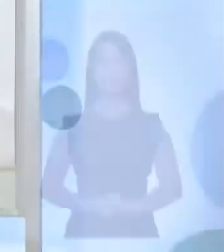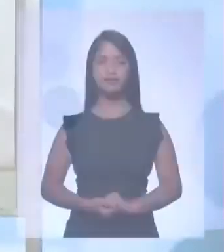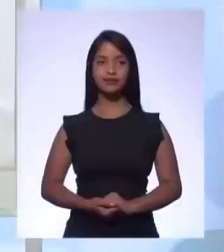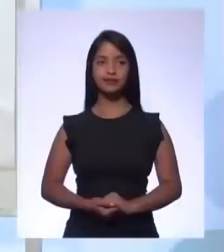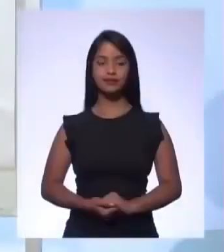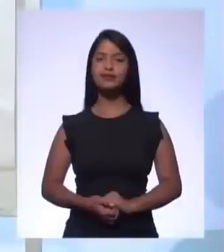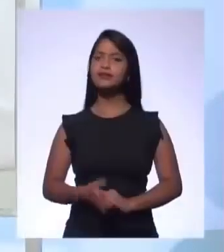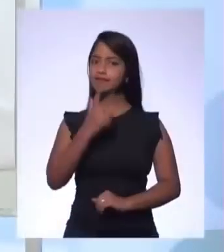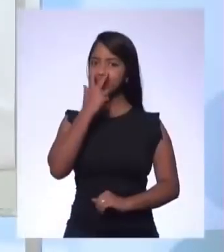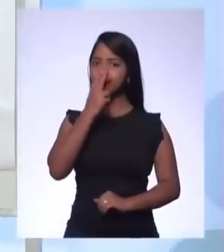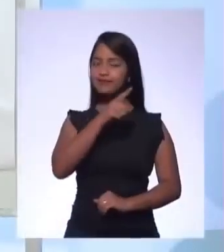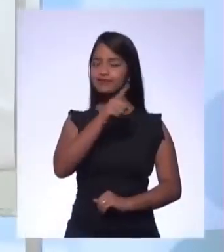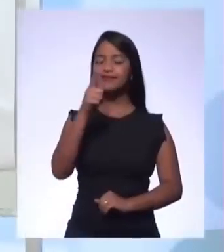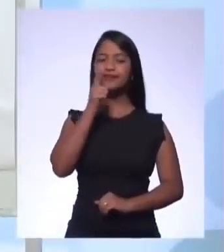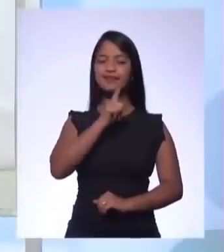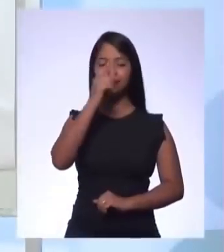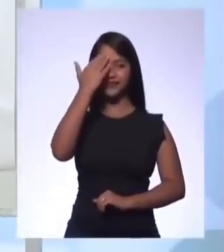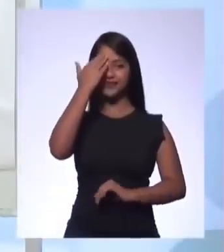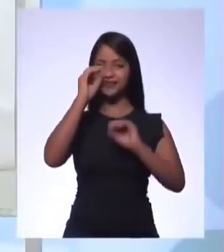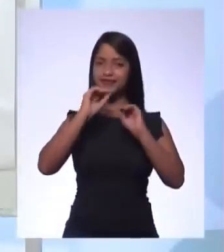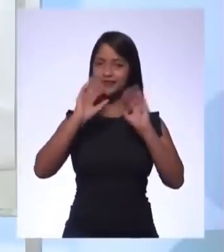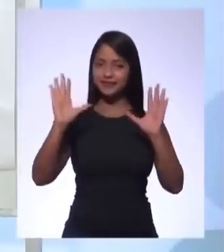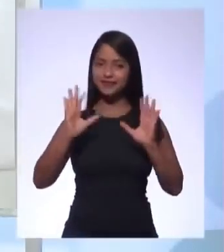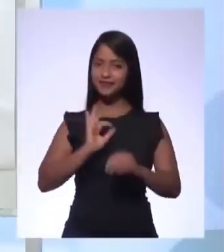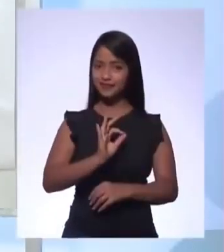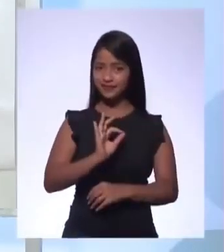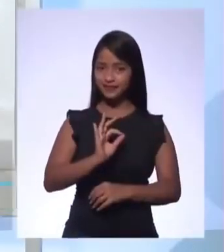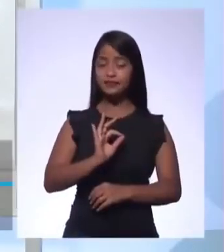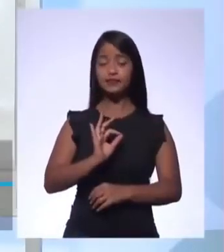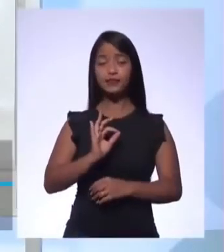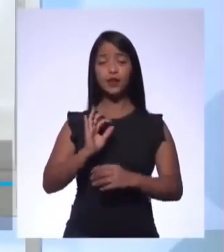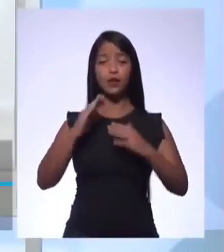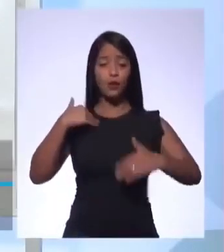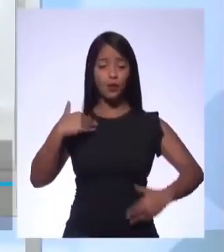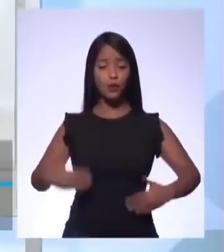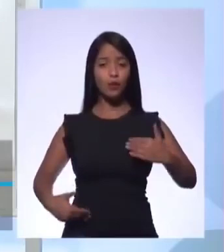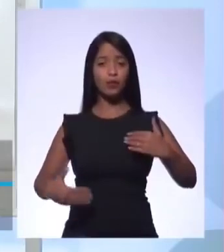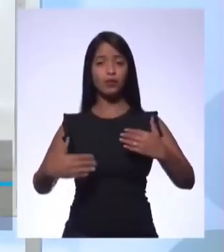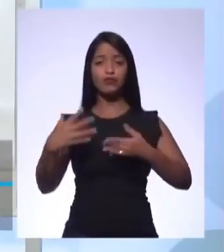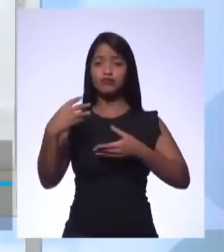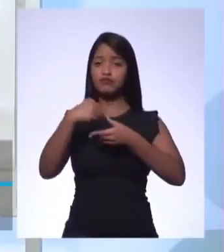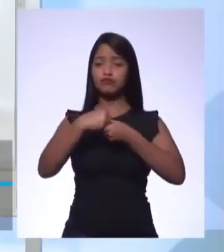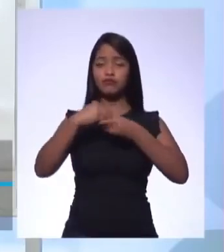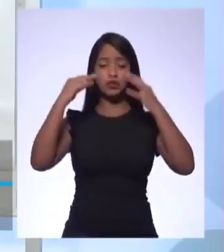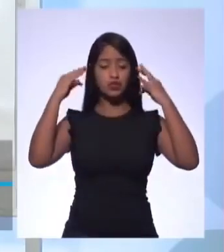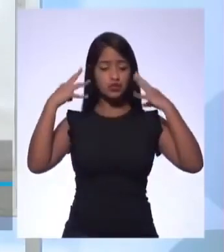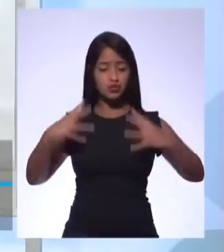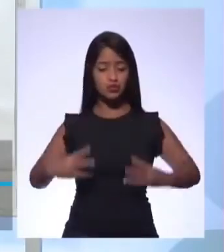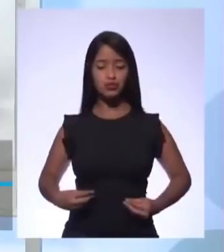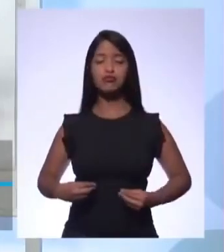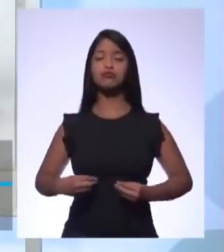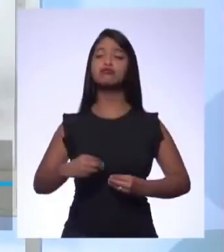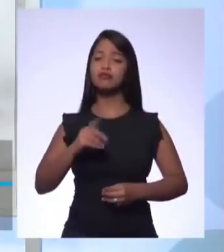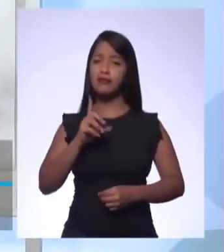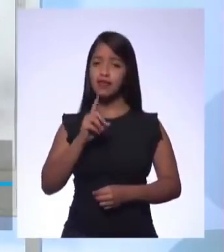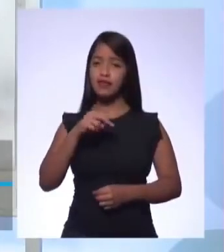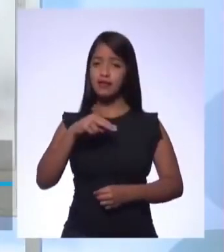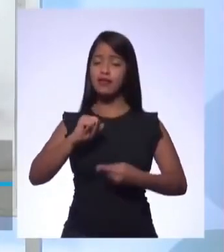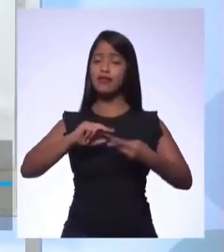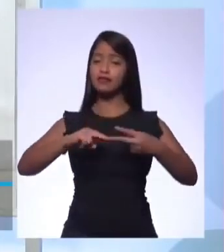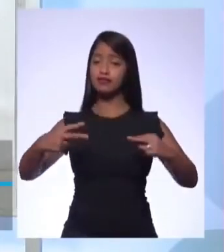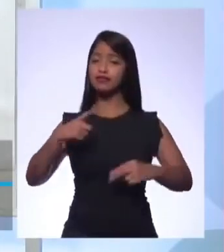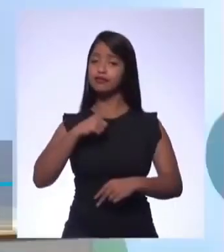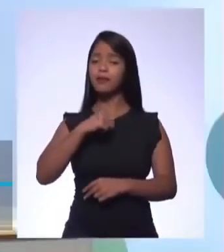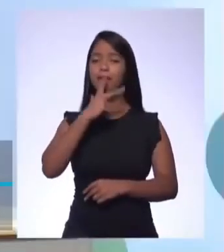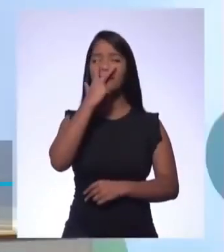Acho que deu para vocês entenderem, né? Que tudo tem DNA, né? O DNA é mais ou menos o nosso RG, né, Ed?